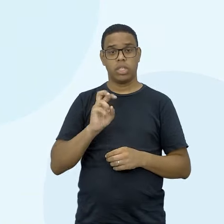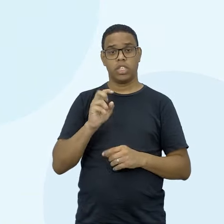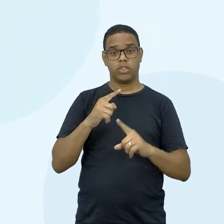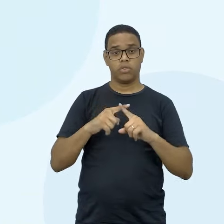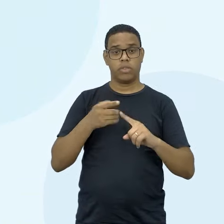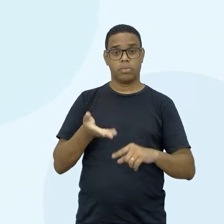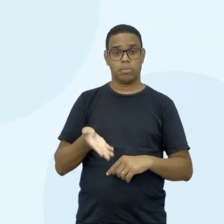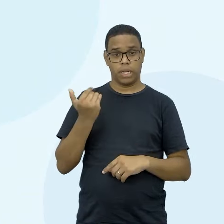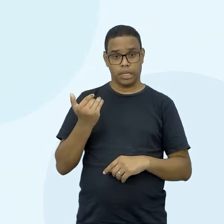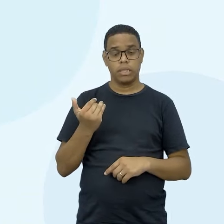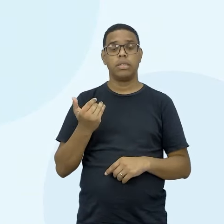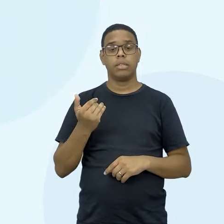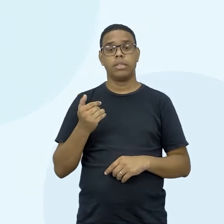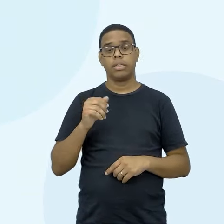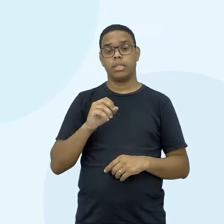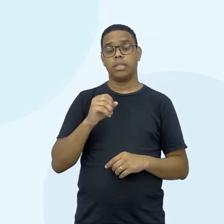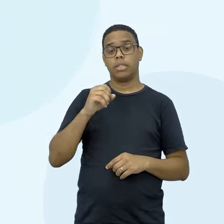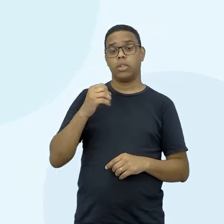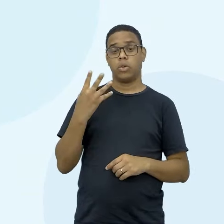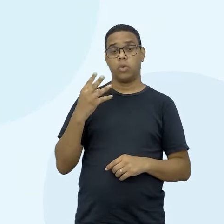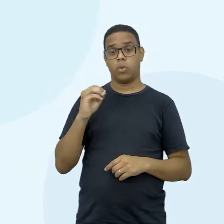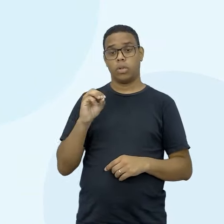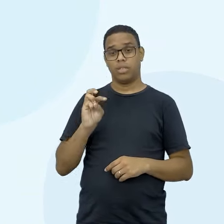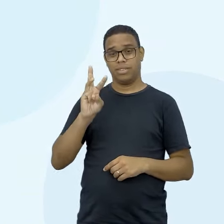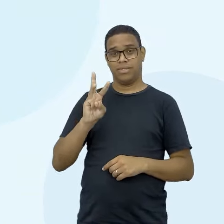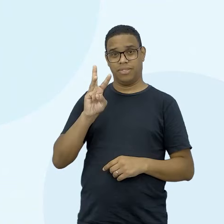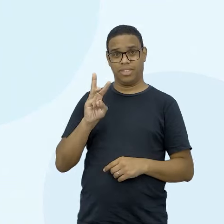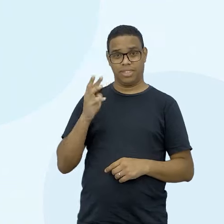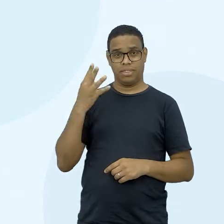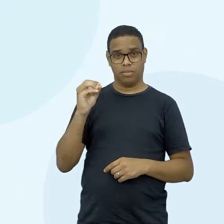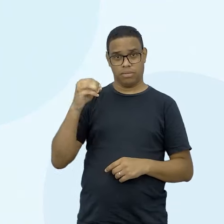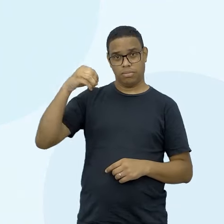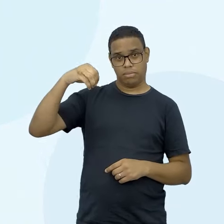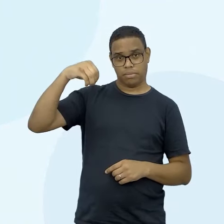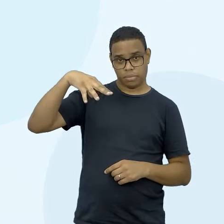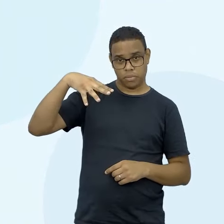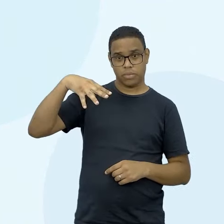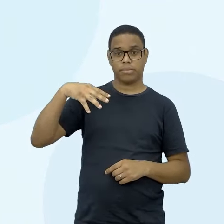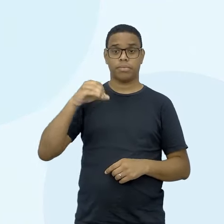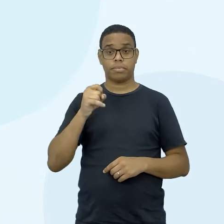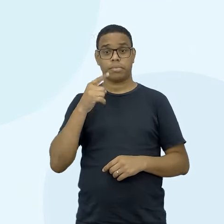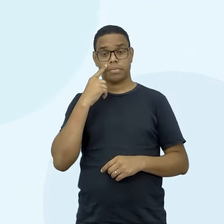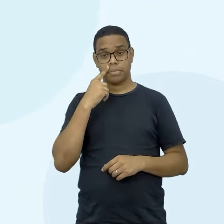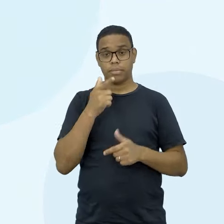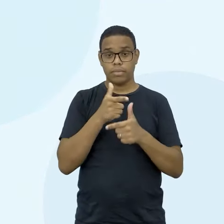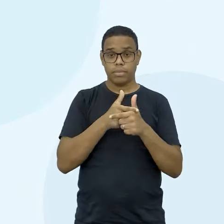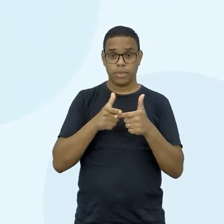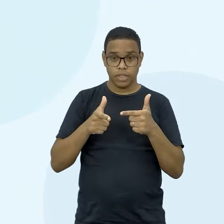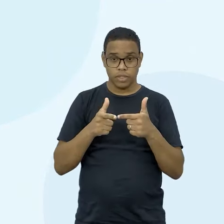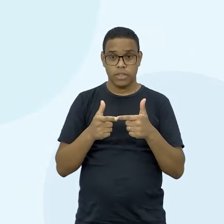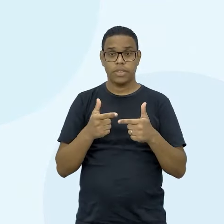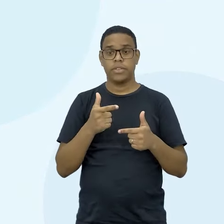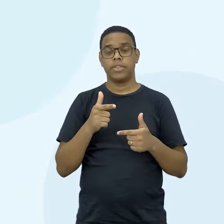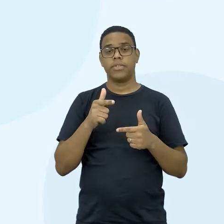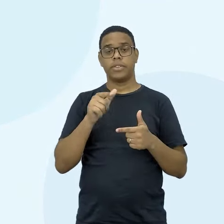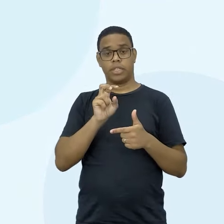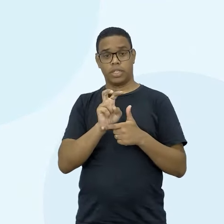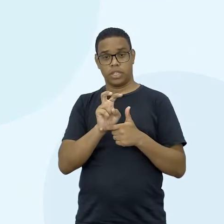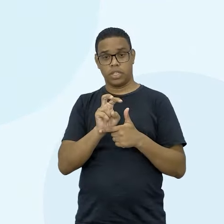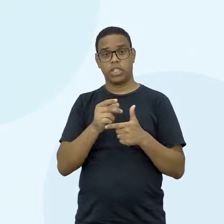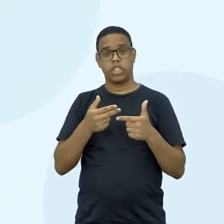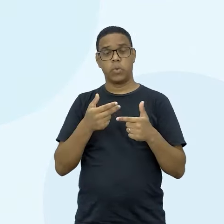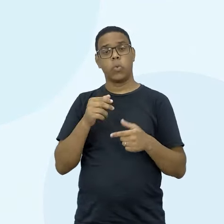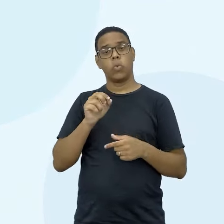maior. Uma dessas lâmpadas de 40 watts, né, se você pegar e dividir 40 por 5, dá quanto?